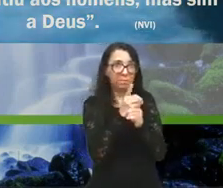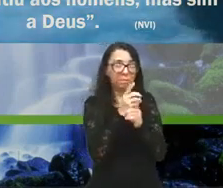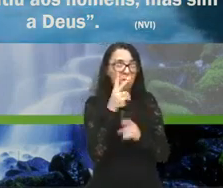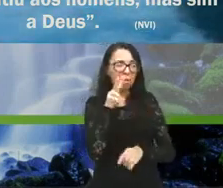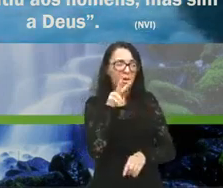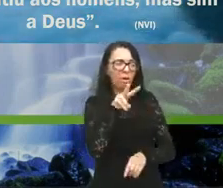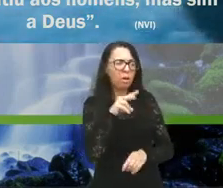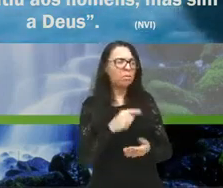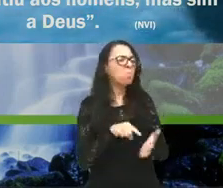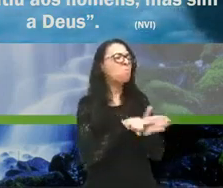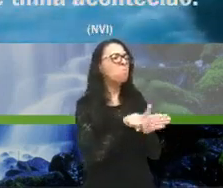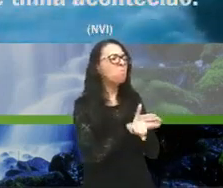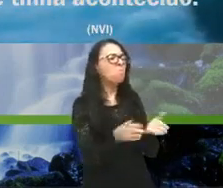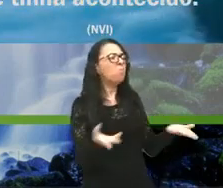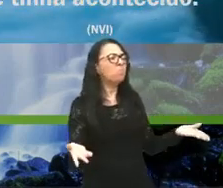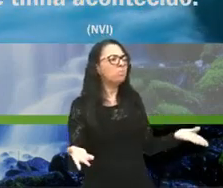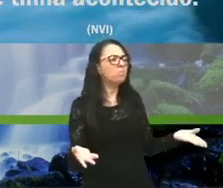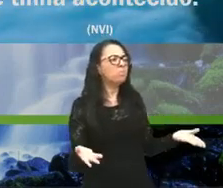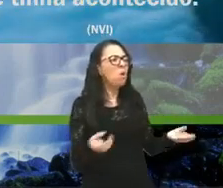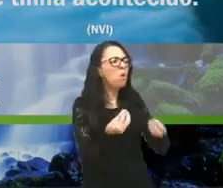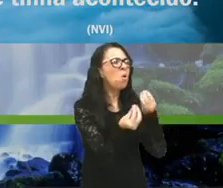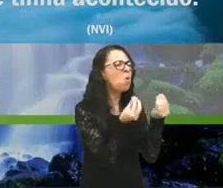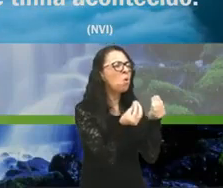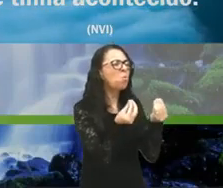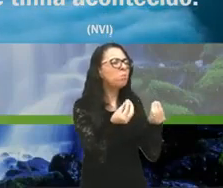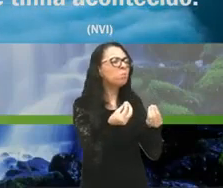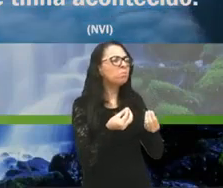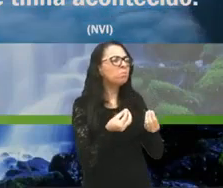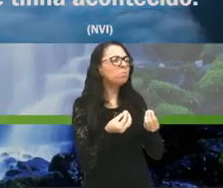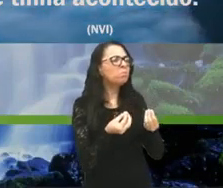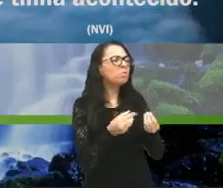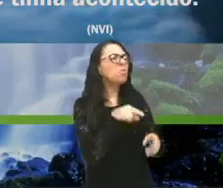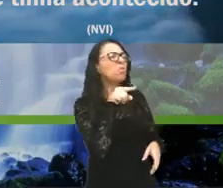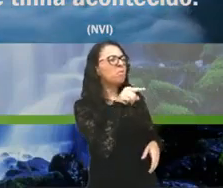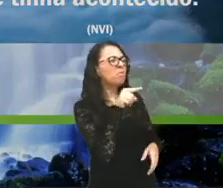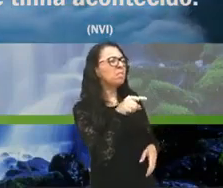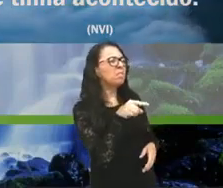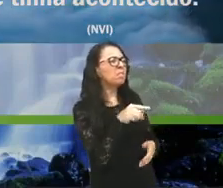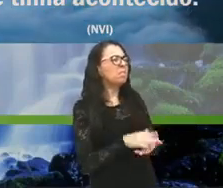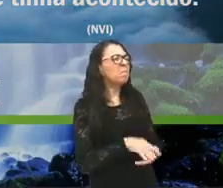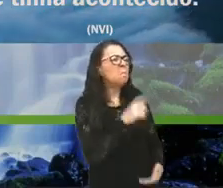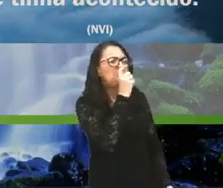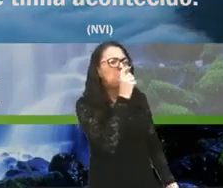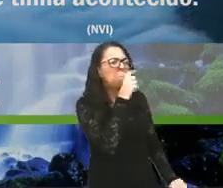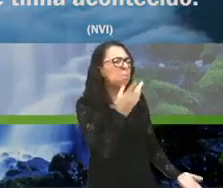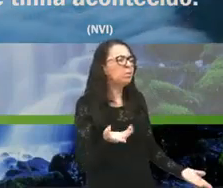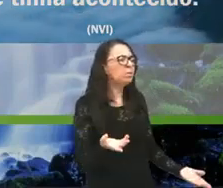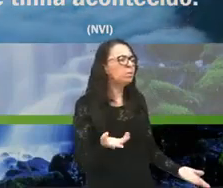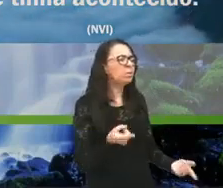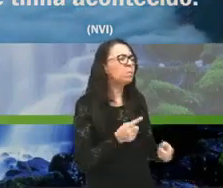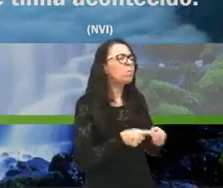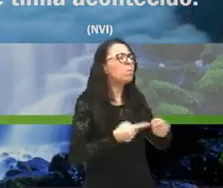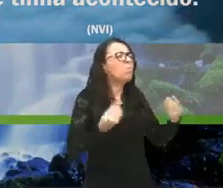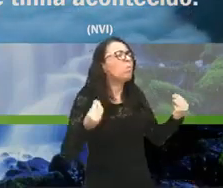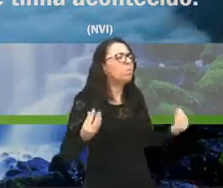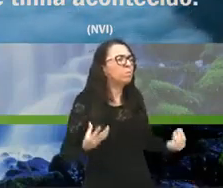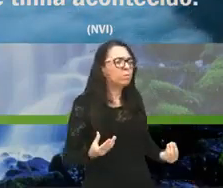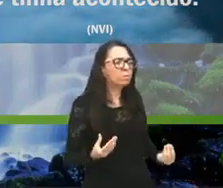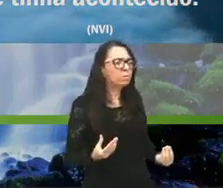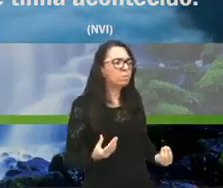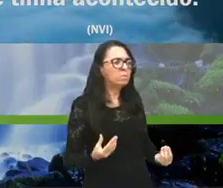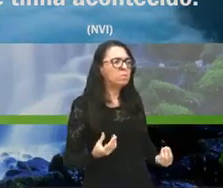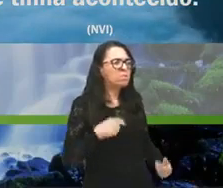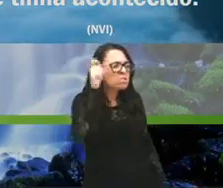Deus. Ouvindo isso, Ananias caiu morto. E grande temor apoderou-se de todos os que ouviram o que